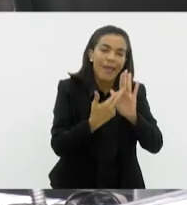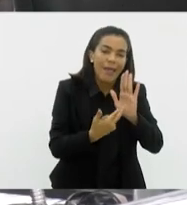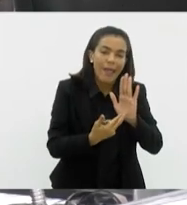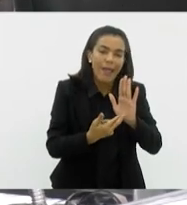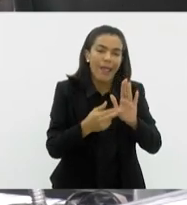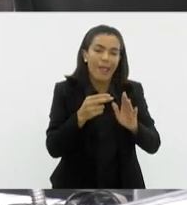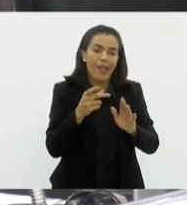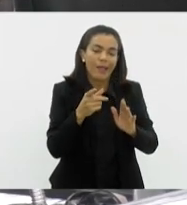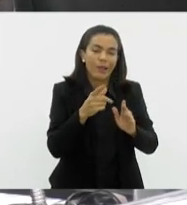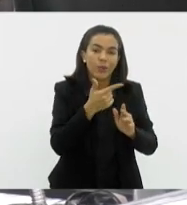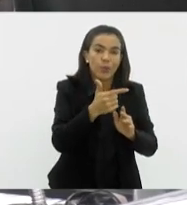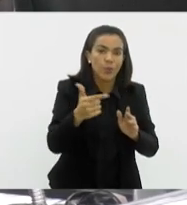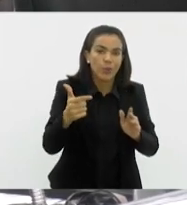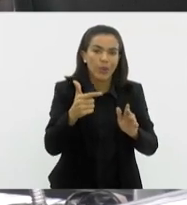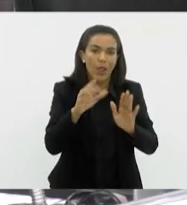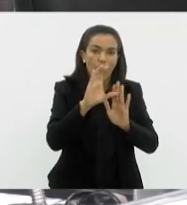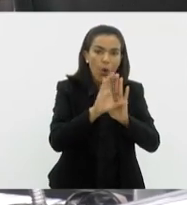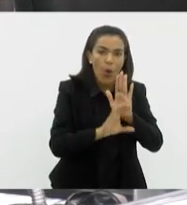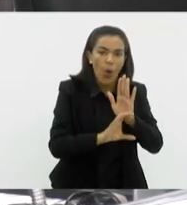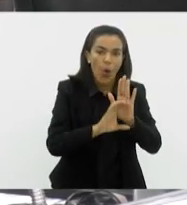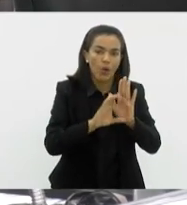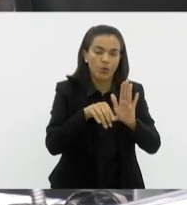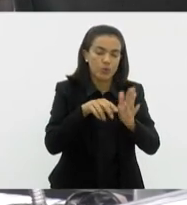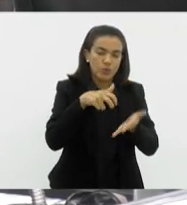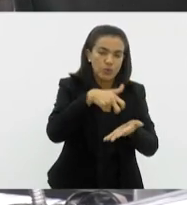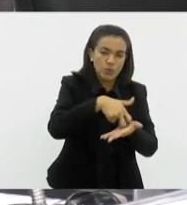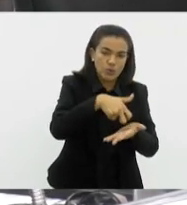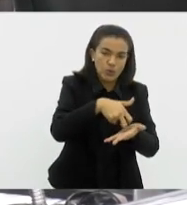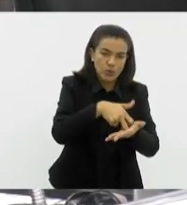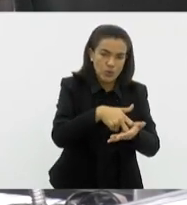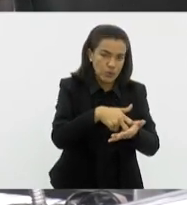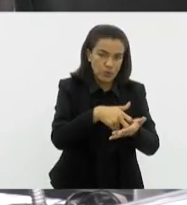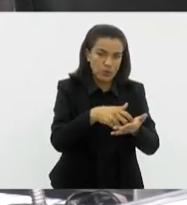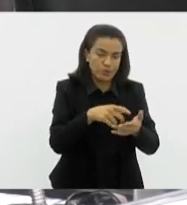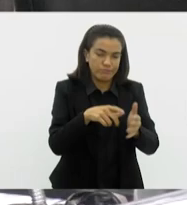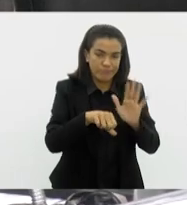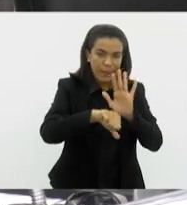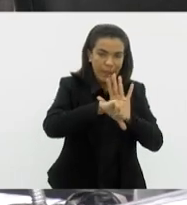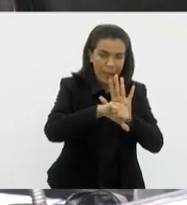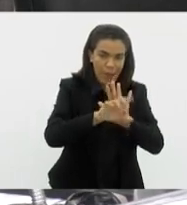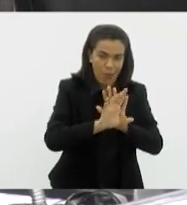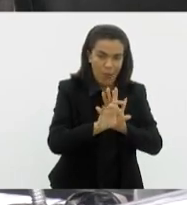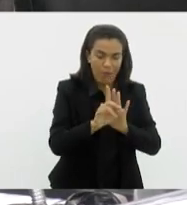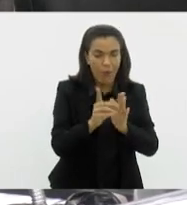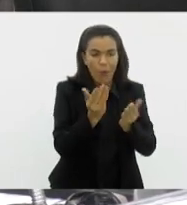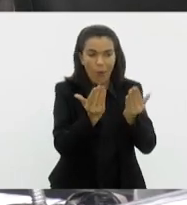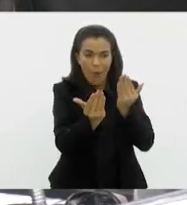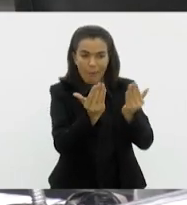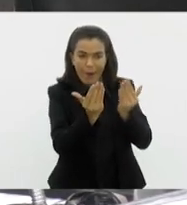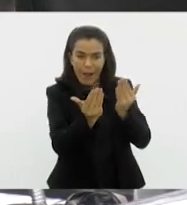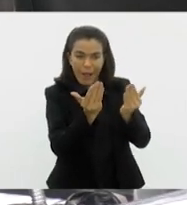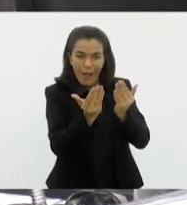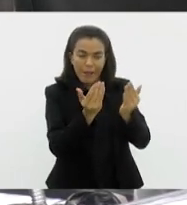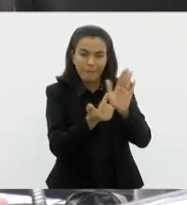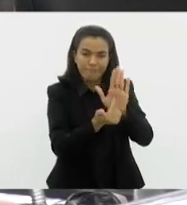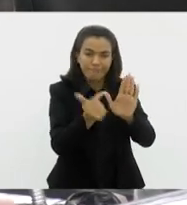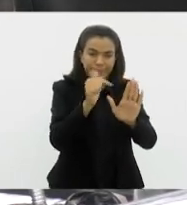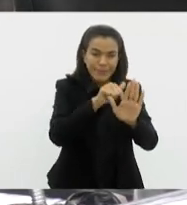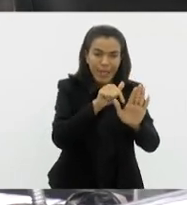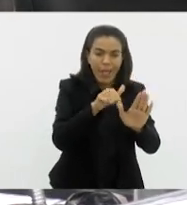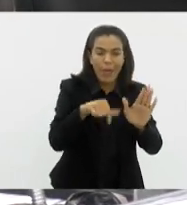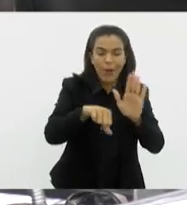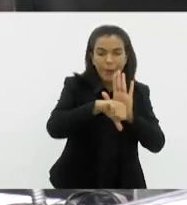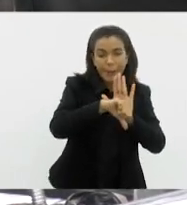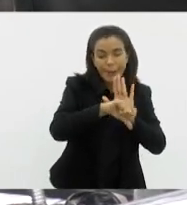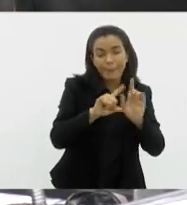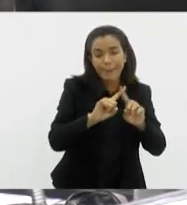um código de processo diferente dos crimes, os atos infracionais são equiparados a crimes, são análogos aos crimes, mas são,